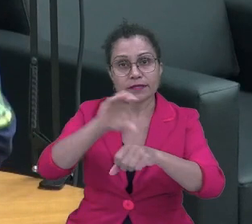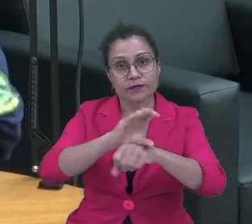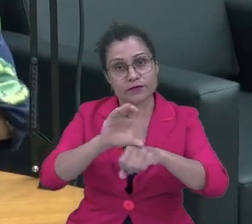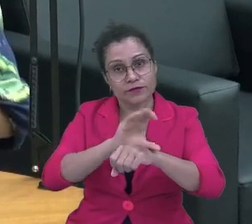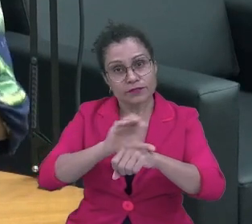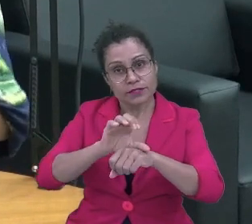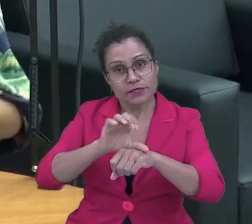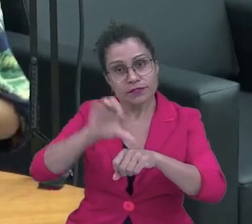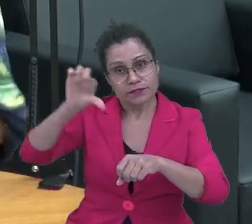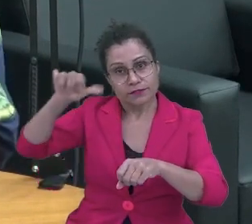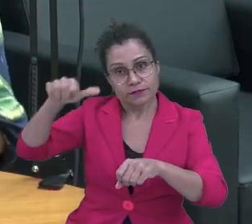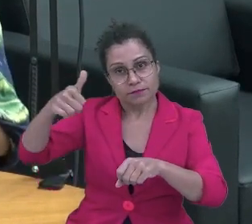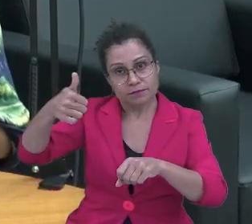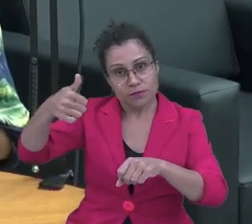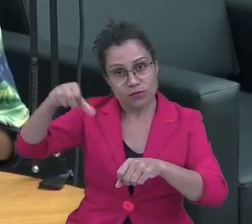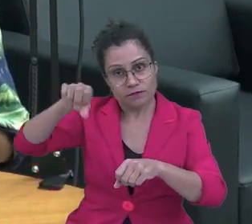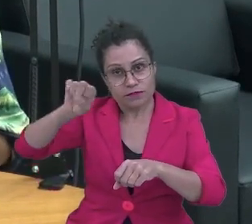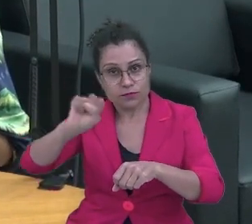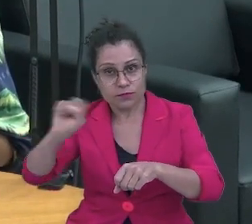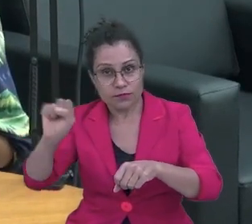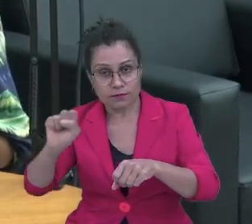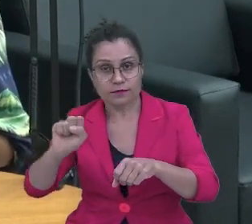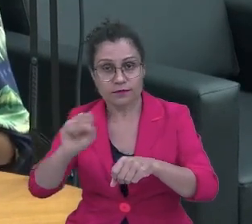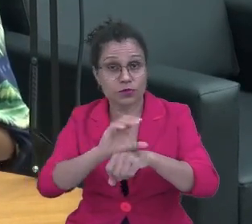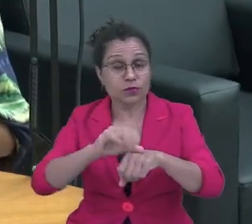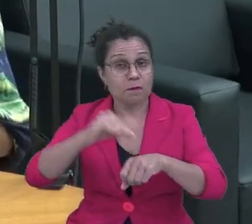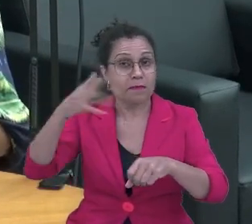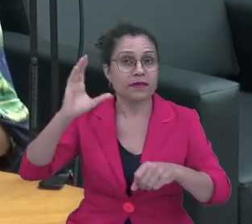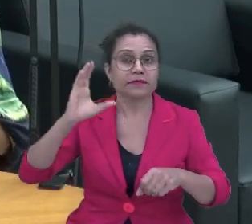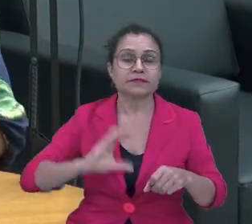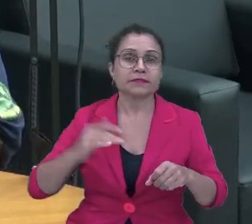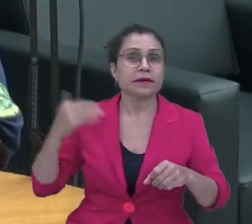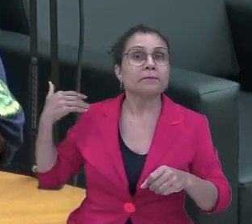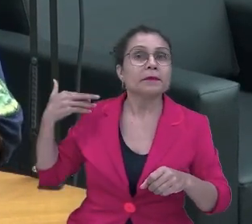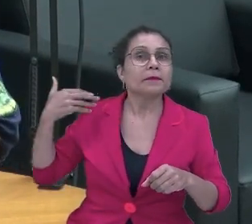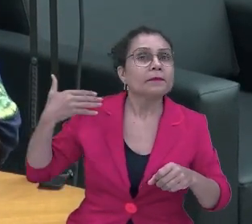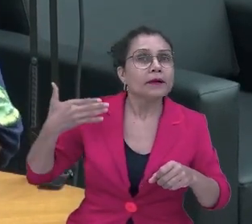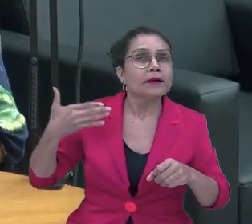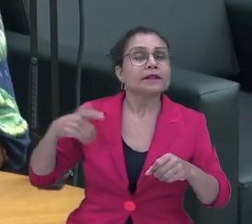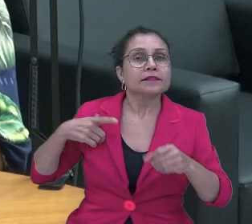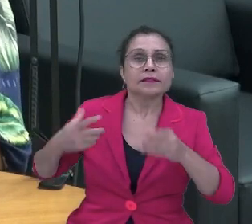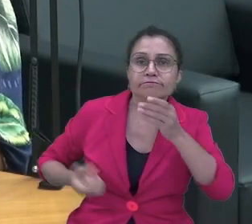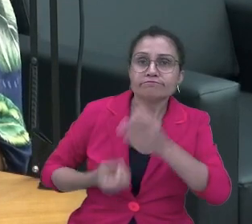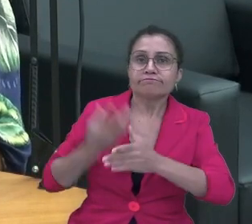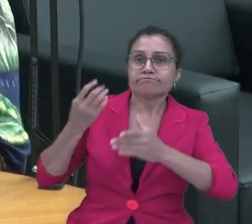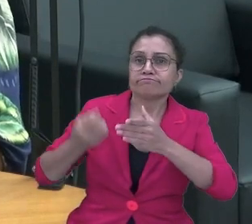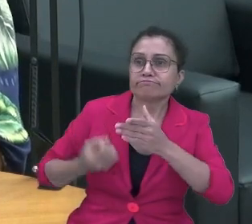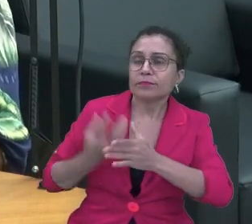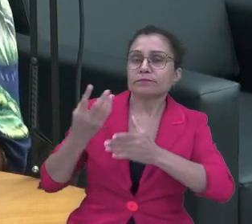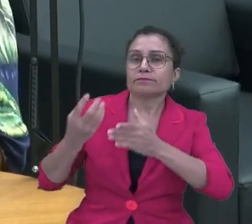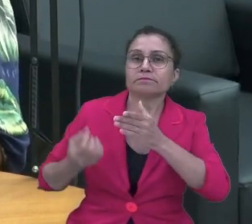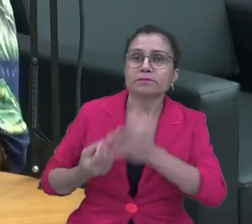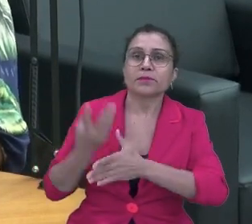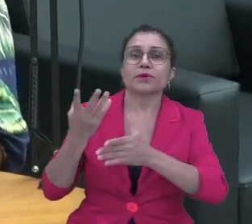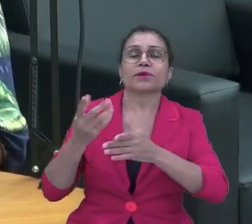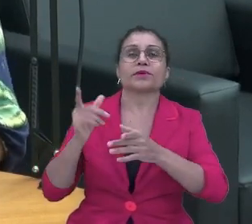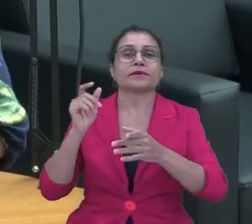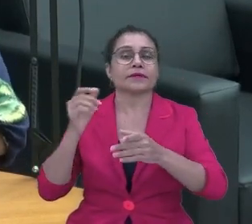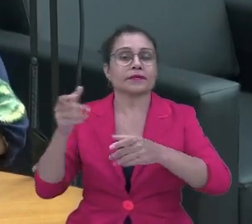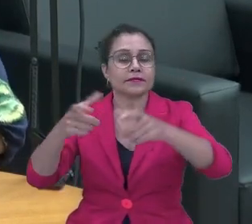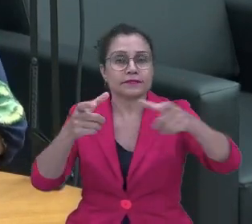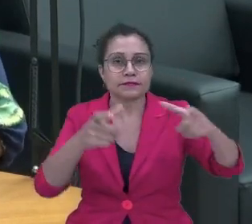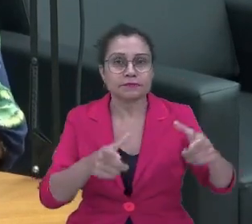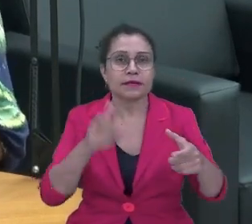88, que é a Constituição mais cidadã que nós temos. E de lá para cá a gente vem construindo esses espaços, né? Onde a mulher,